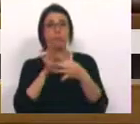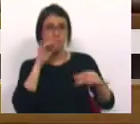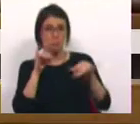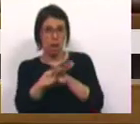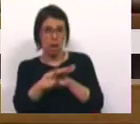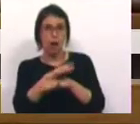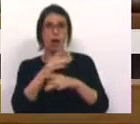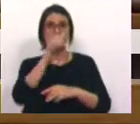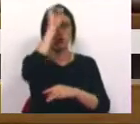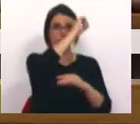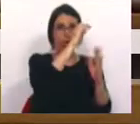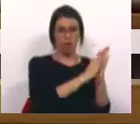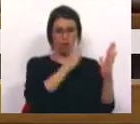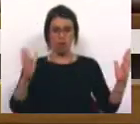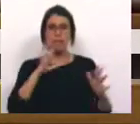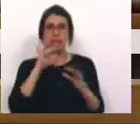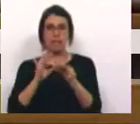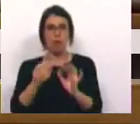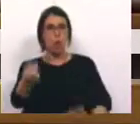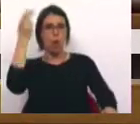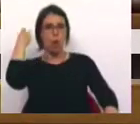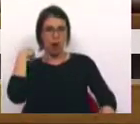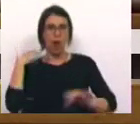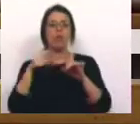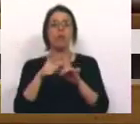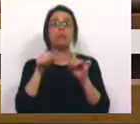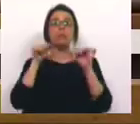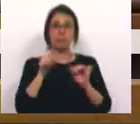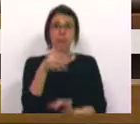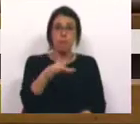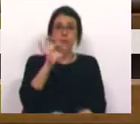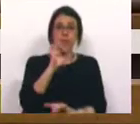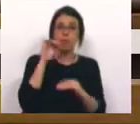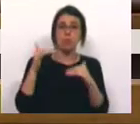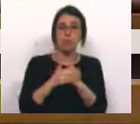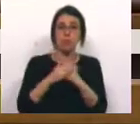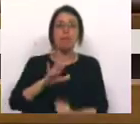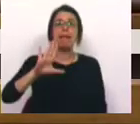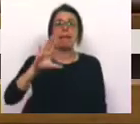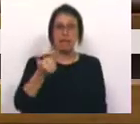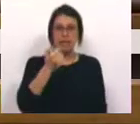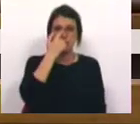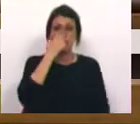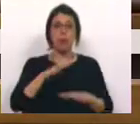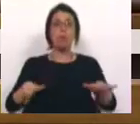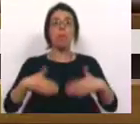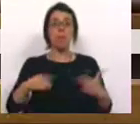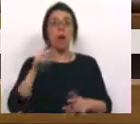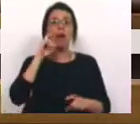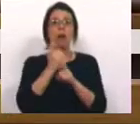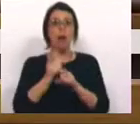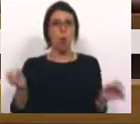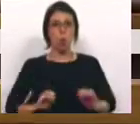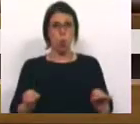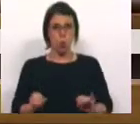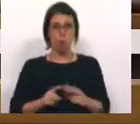marítimas de janeiro a setembro do ano passado. Dessas 18 mortes, 15 em praias não